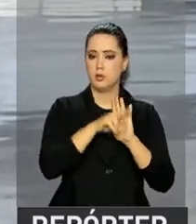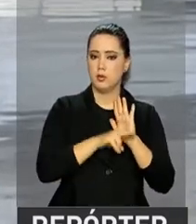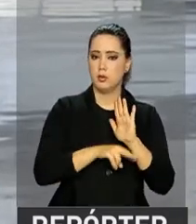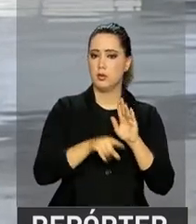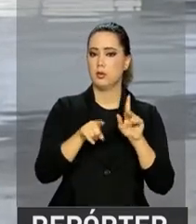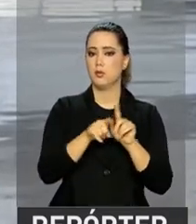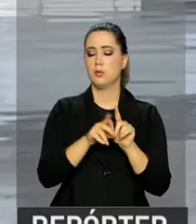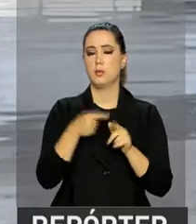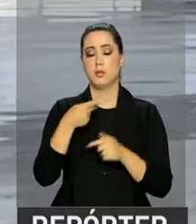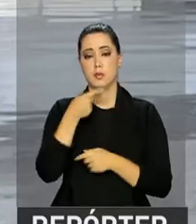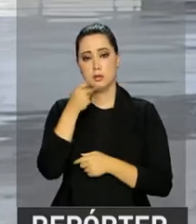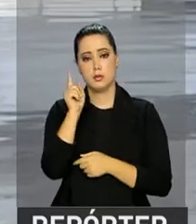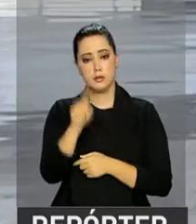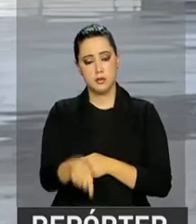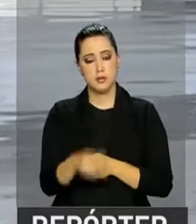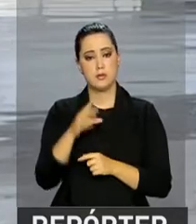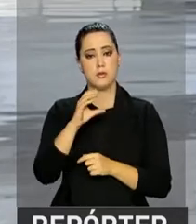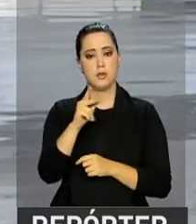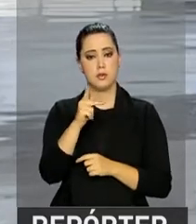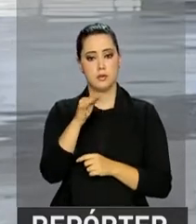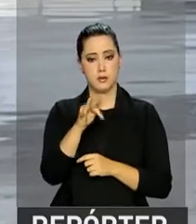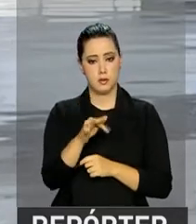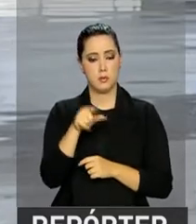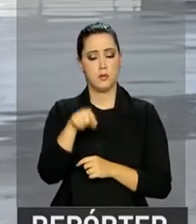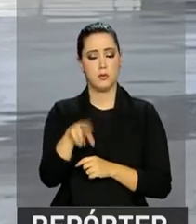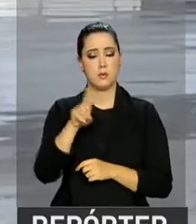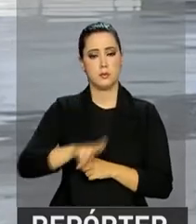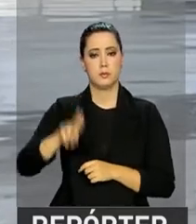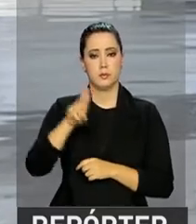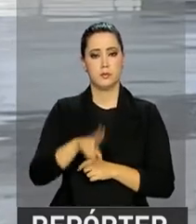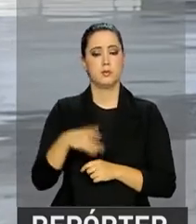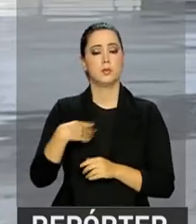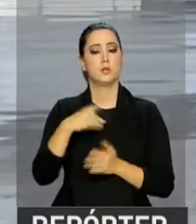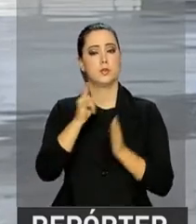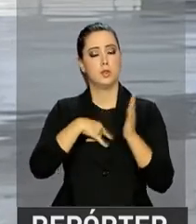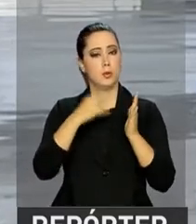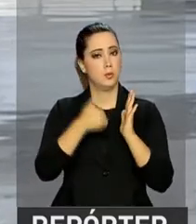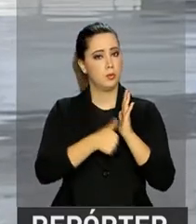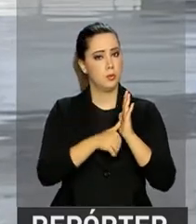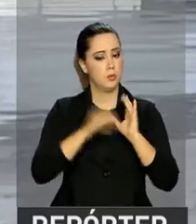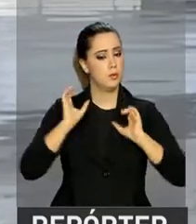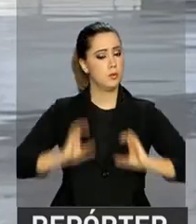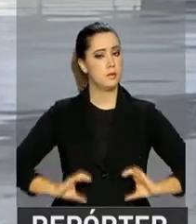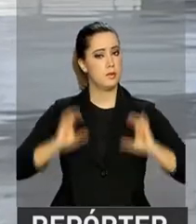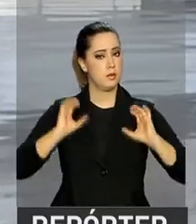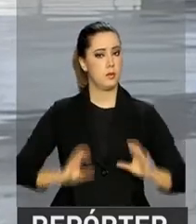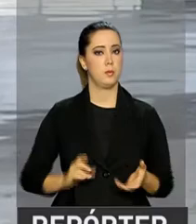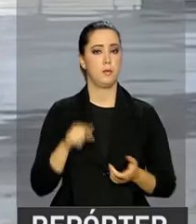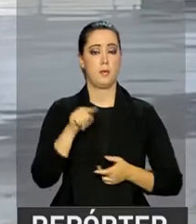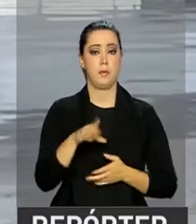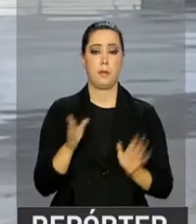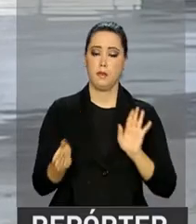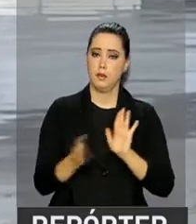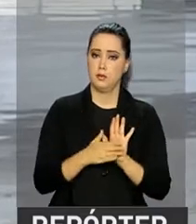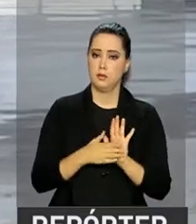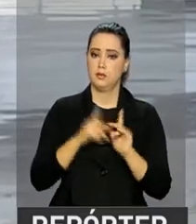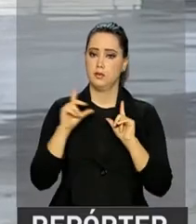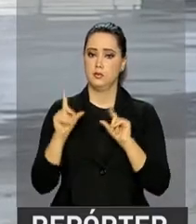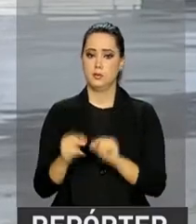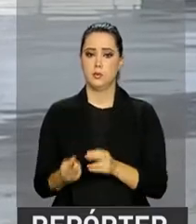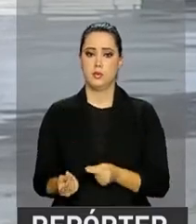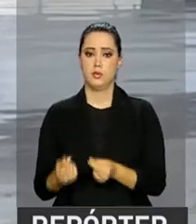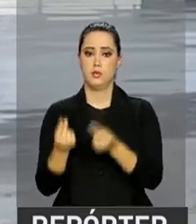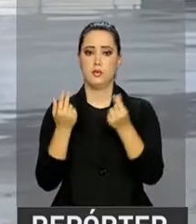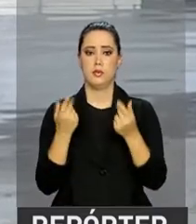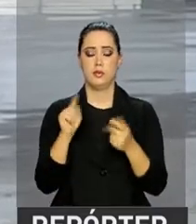recomenda o CPF como documento nacional do cidadão. De acordo com o comitê, a decisão vai proporcionar menor